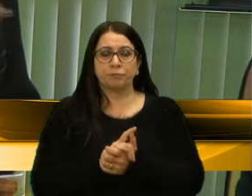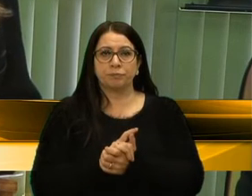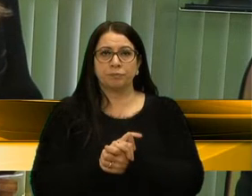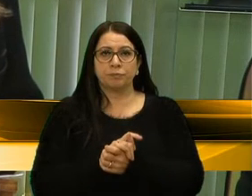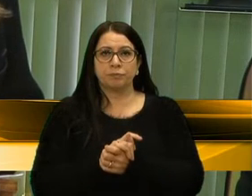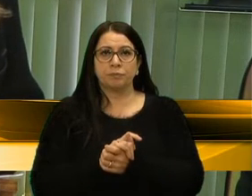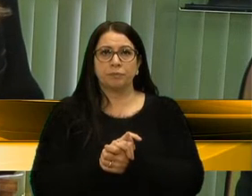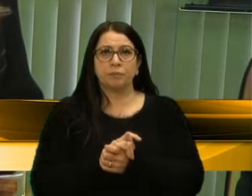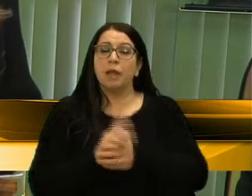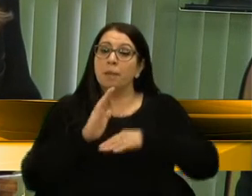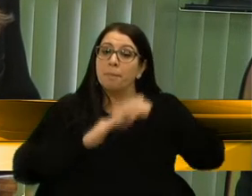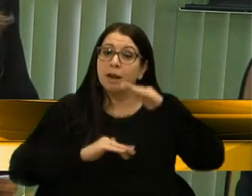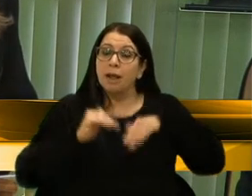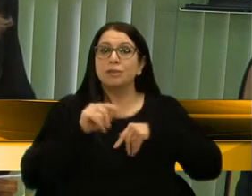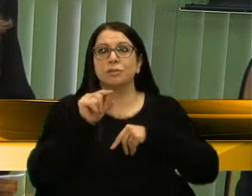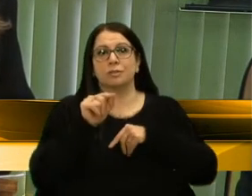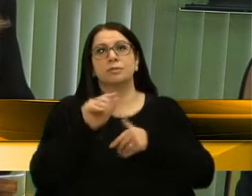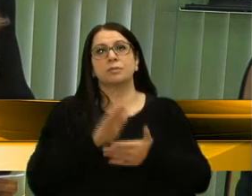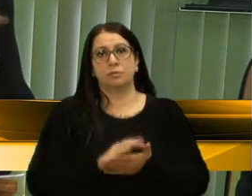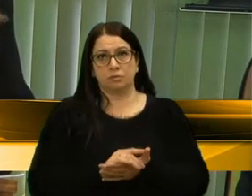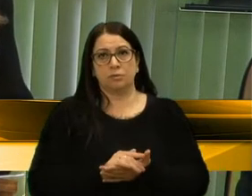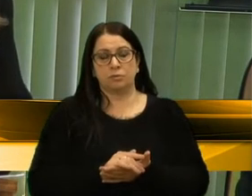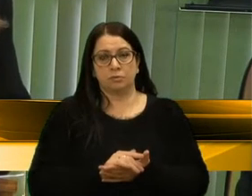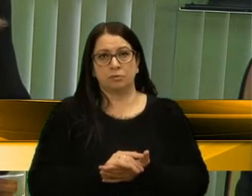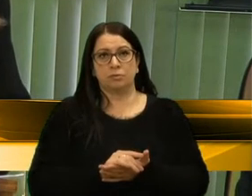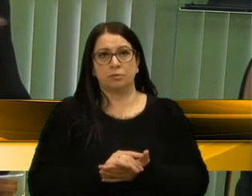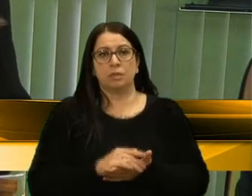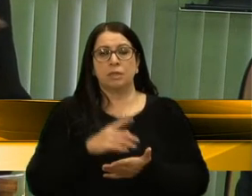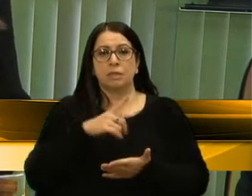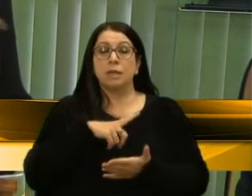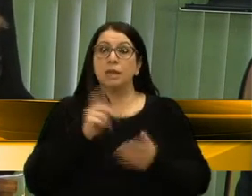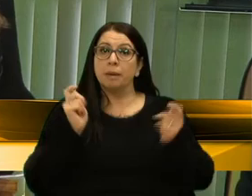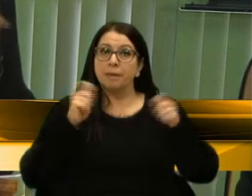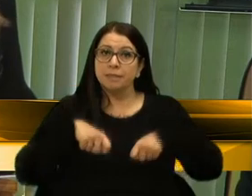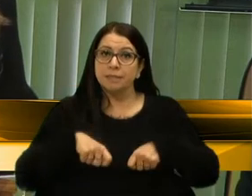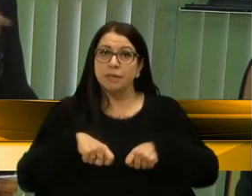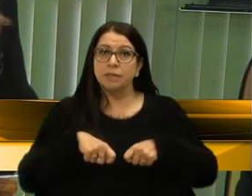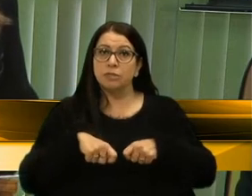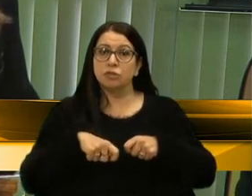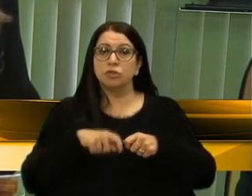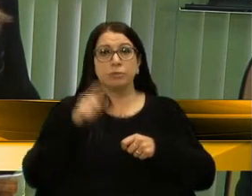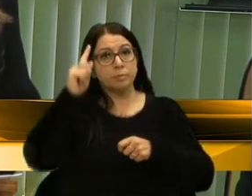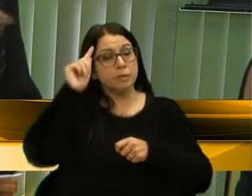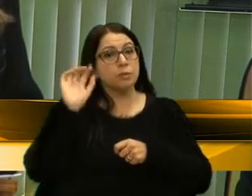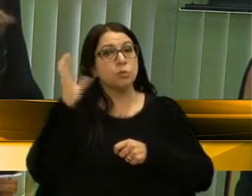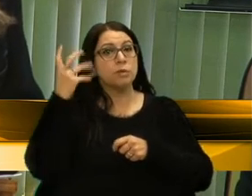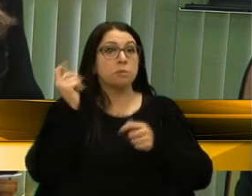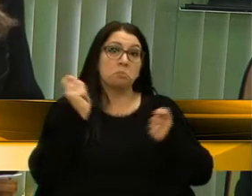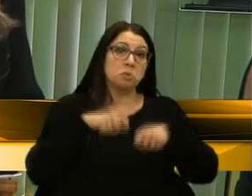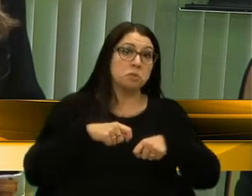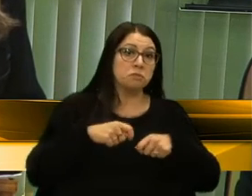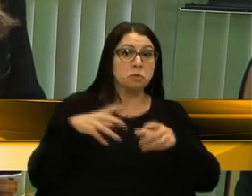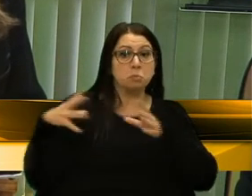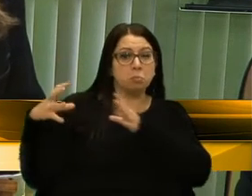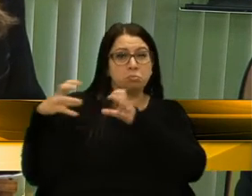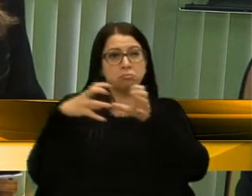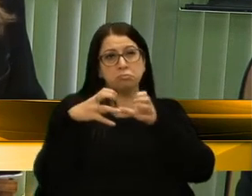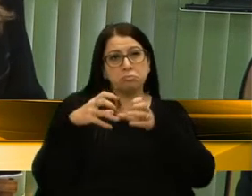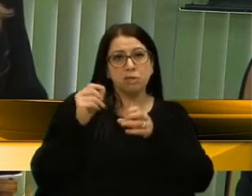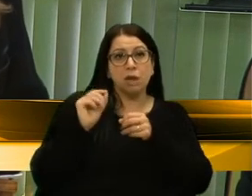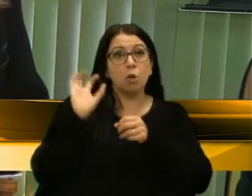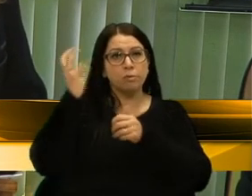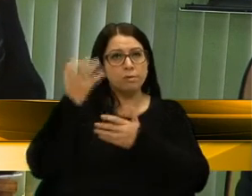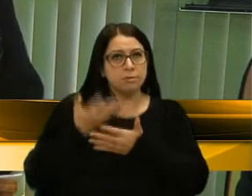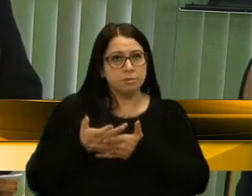a execução do contrato, né? Eles têm a capacidade de solucionar possíveis conflitos que surjam,